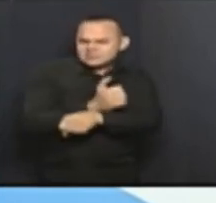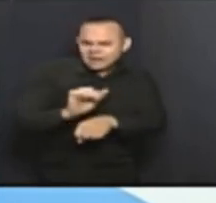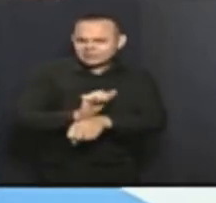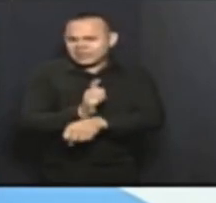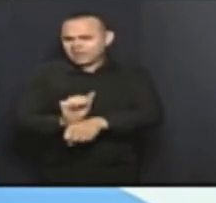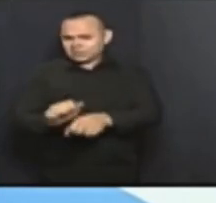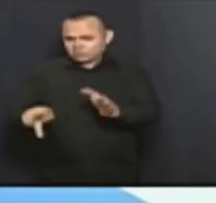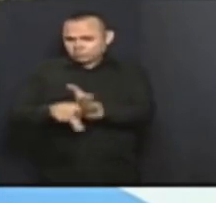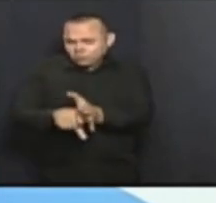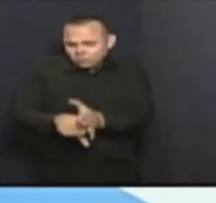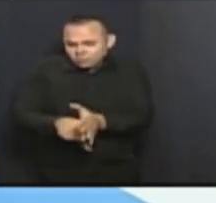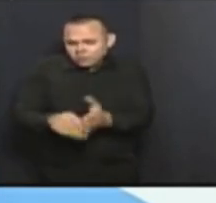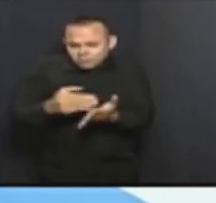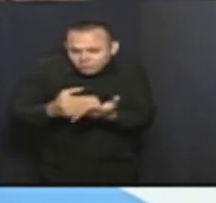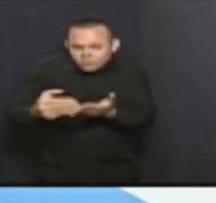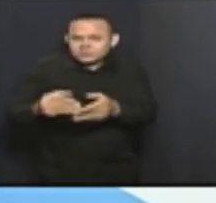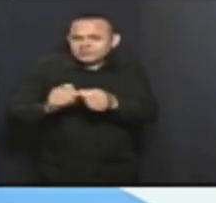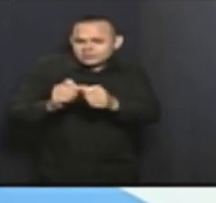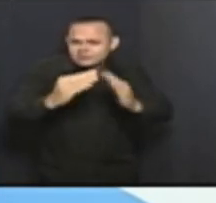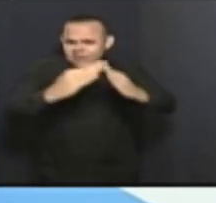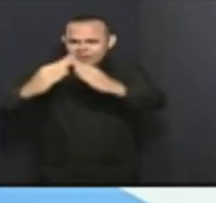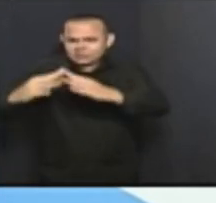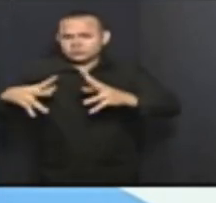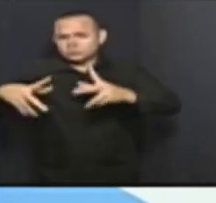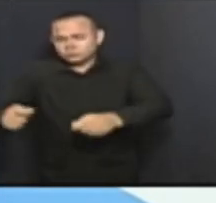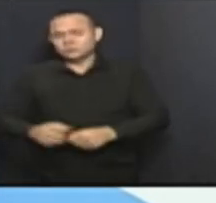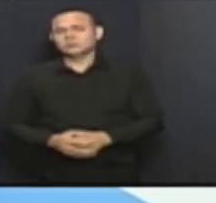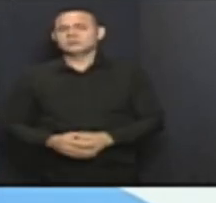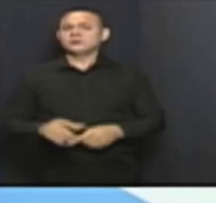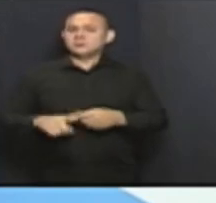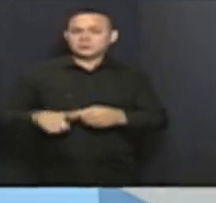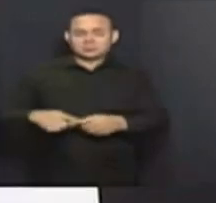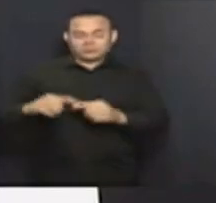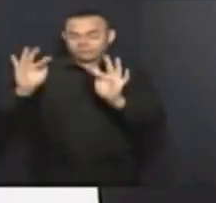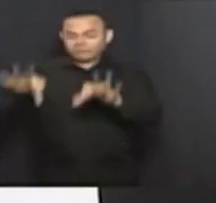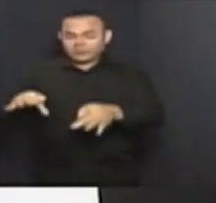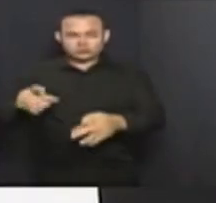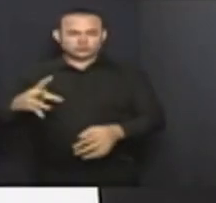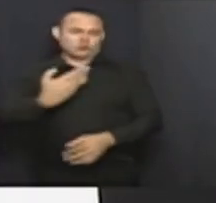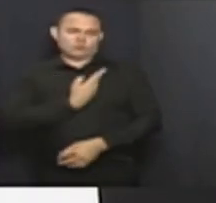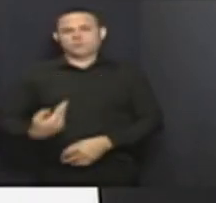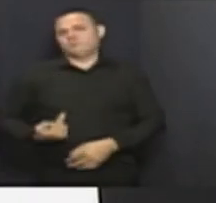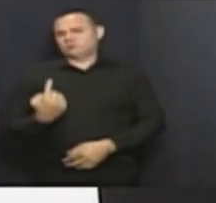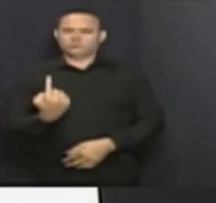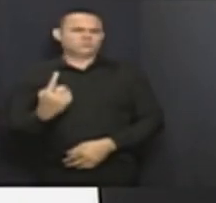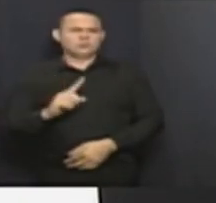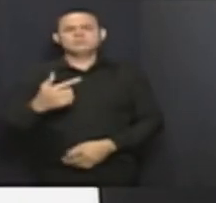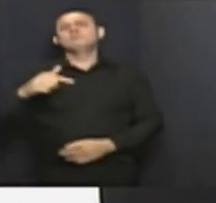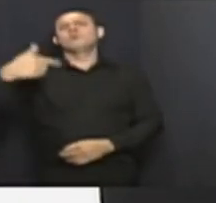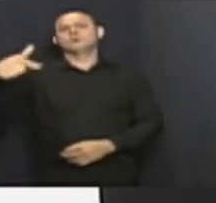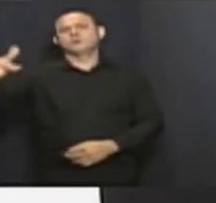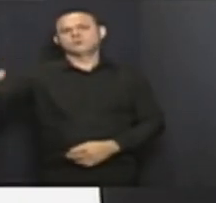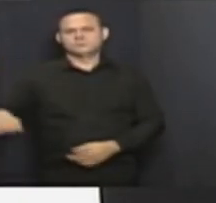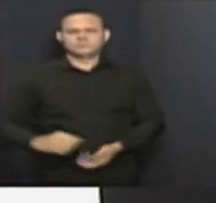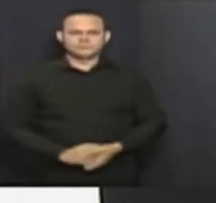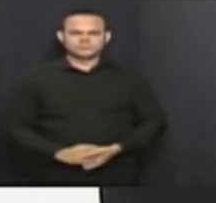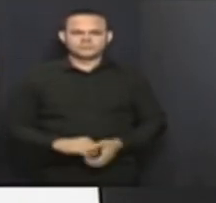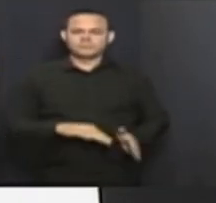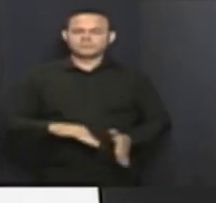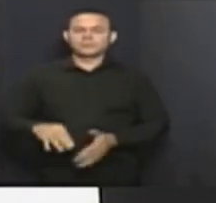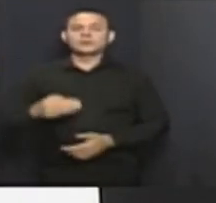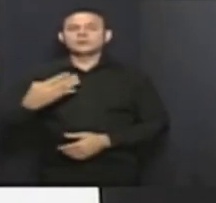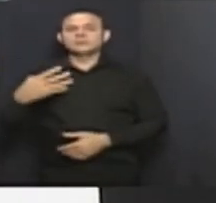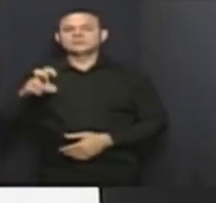dessa programação ela não se conclua apenas com governo candidatos 45 segundos